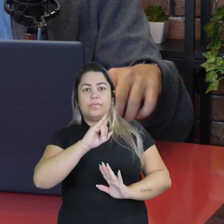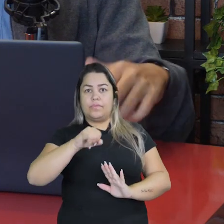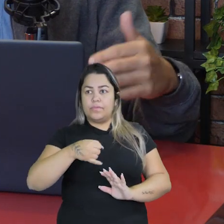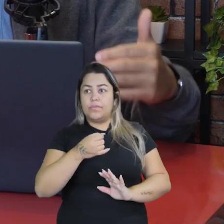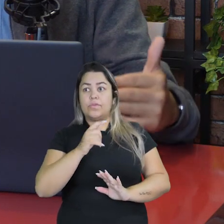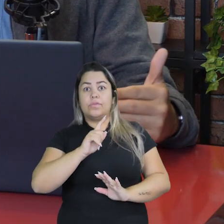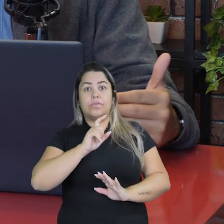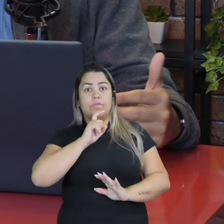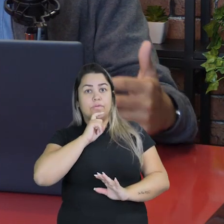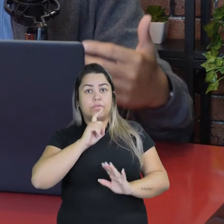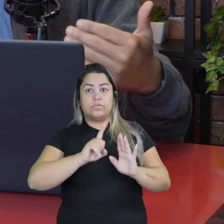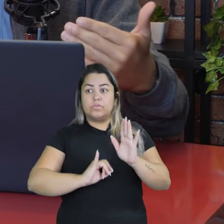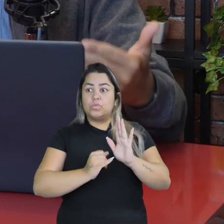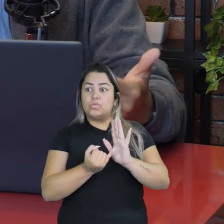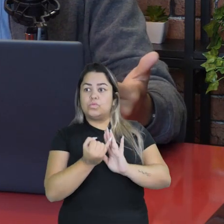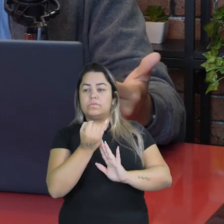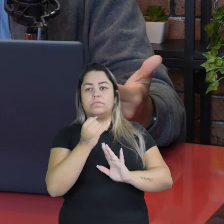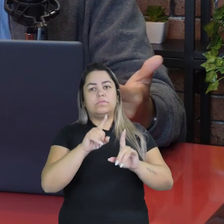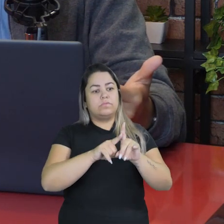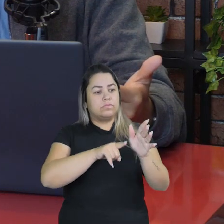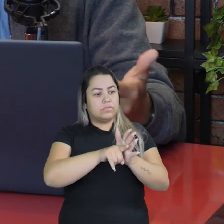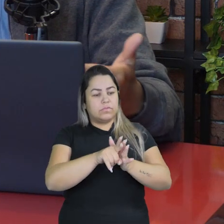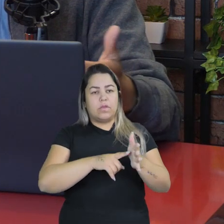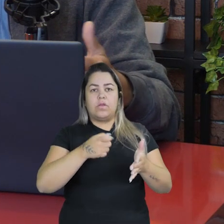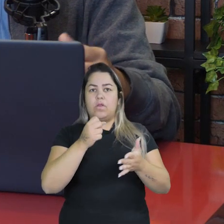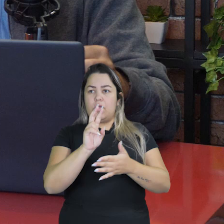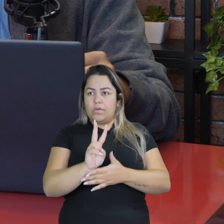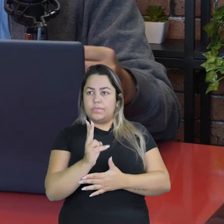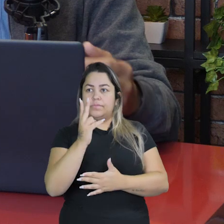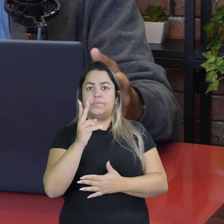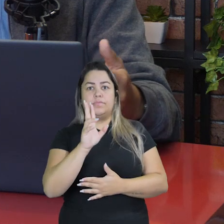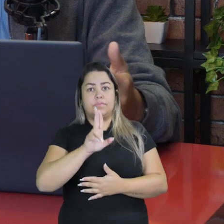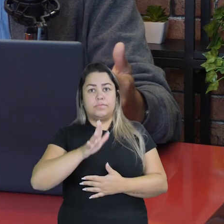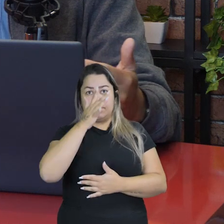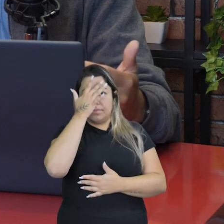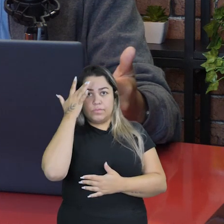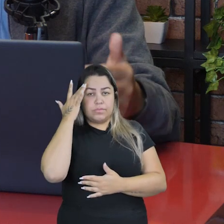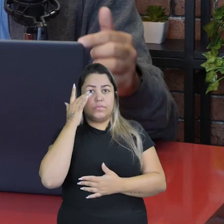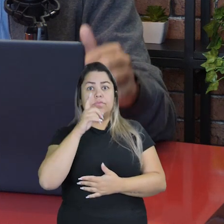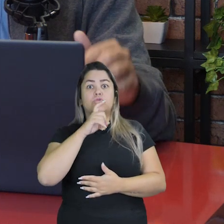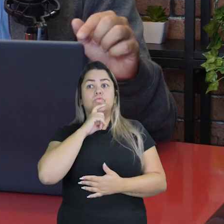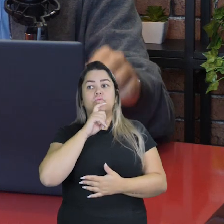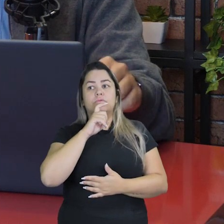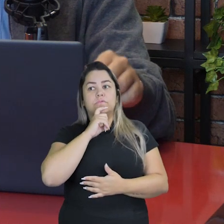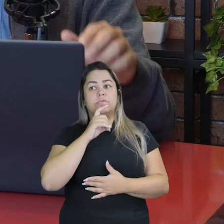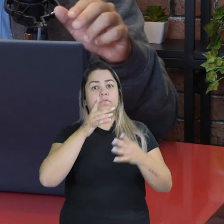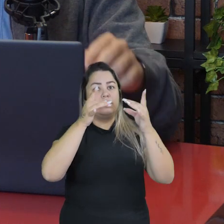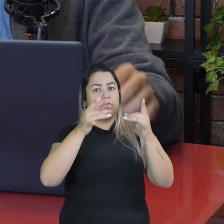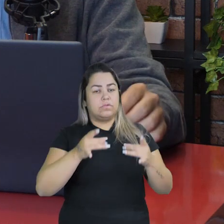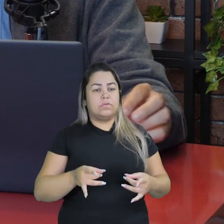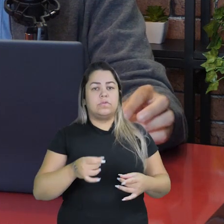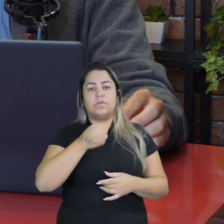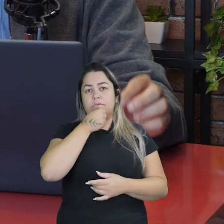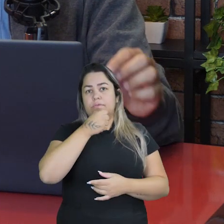de junho desacelerou, surpreendendo os especialistas e garantindo preços estáveis para o consumidor neste inverno.